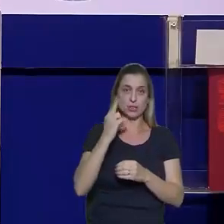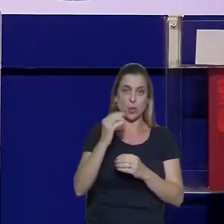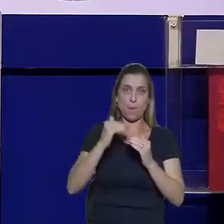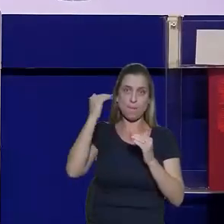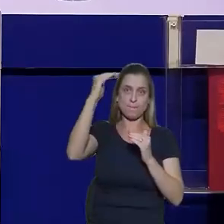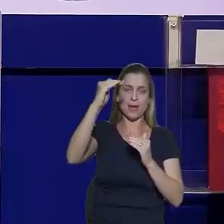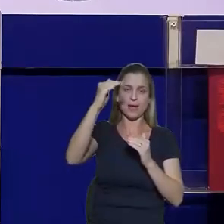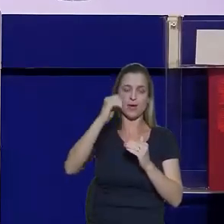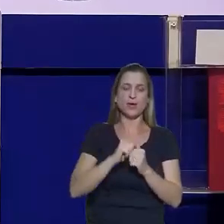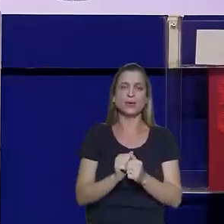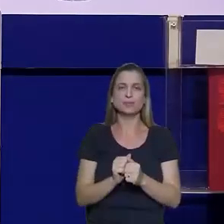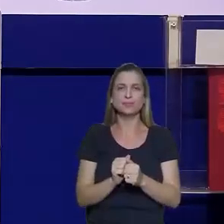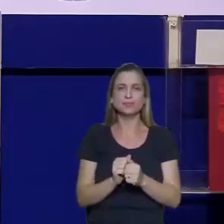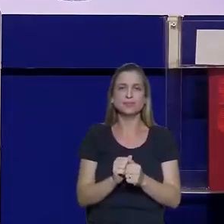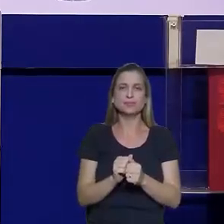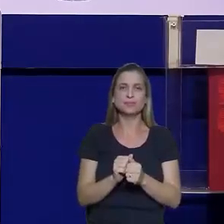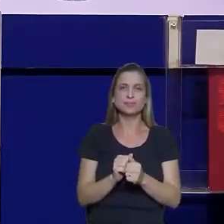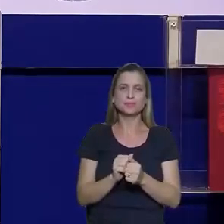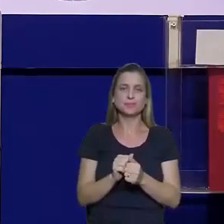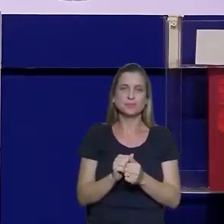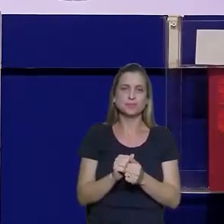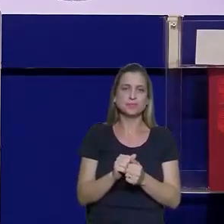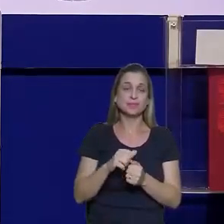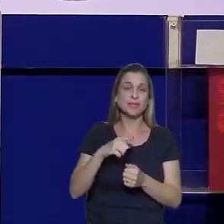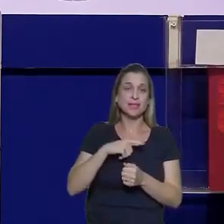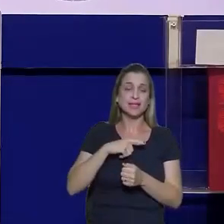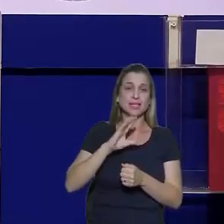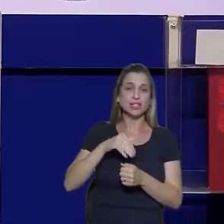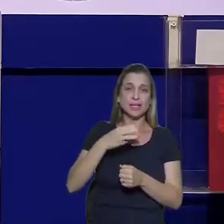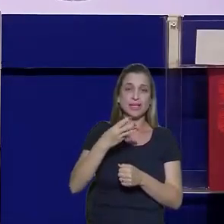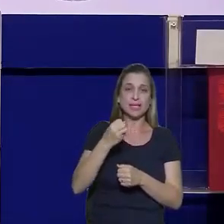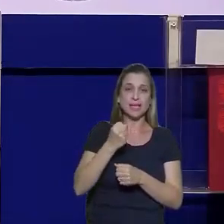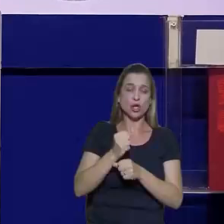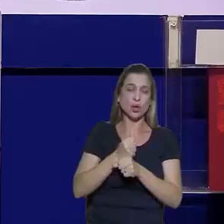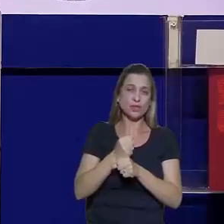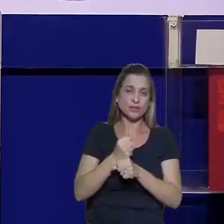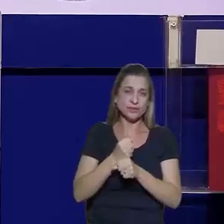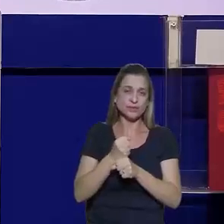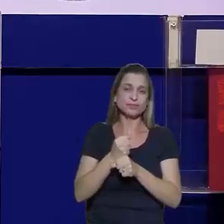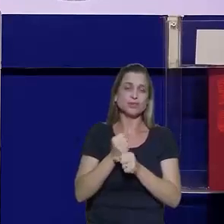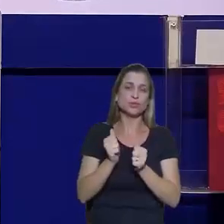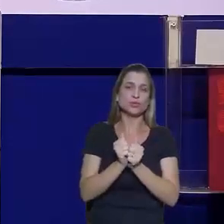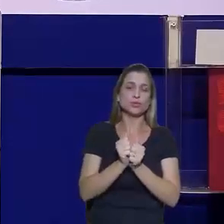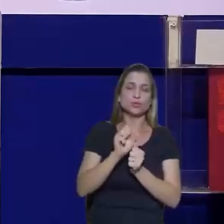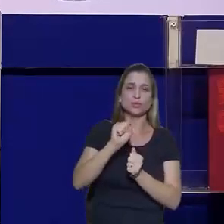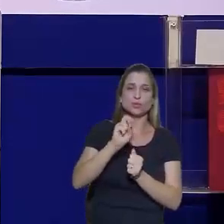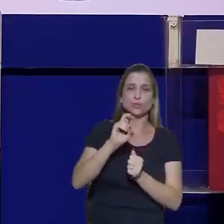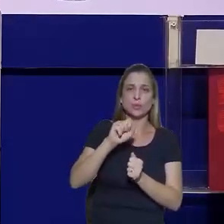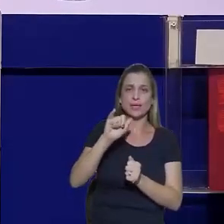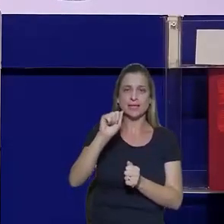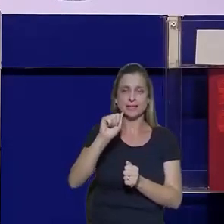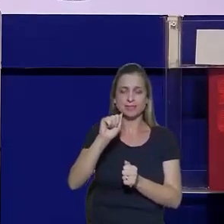Carneiro, ele passa em revista 39 anos de convivência, né, com Sueli,